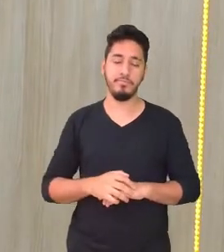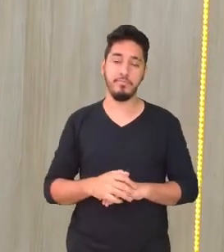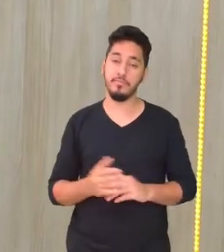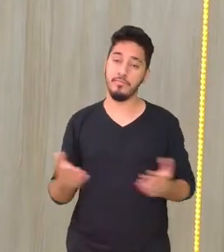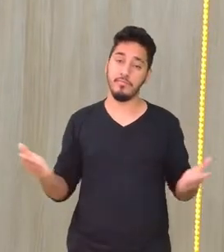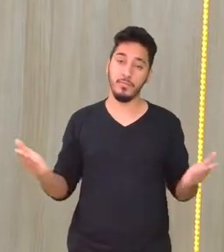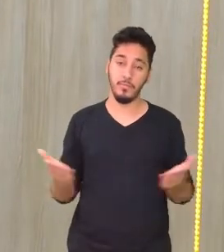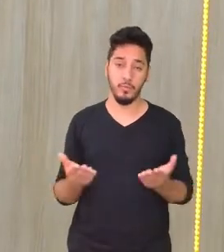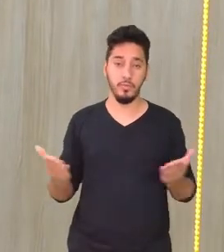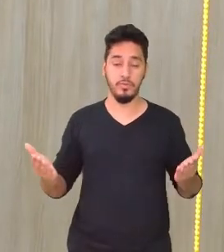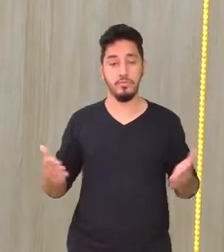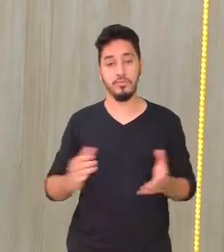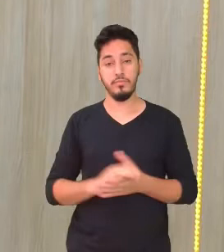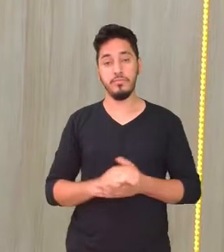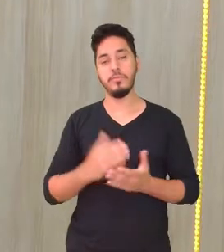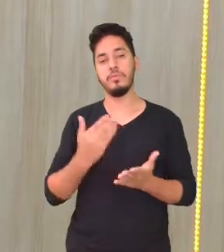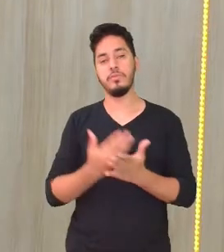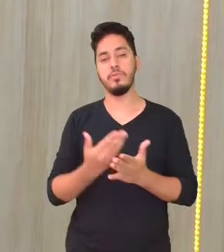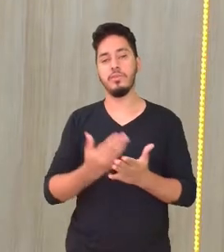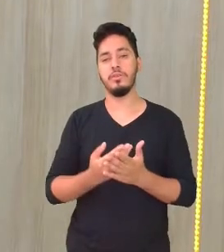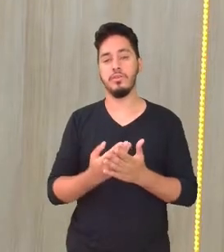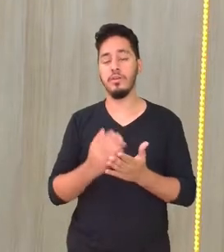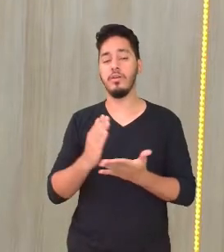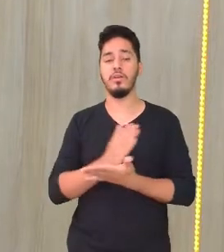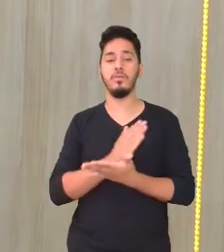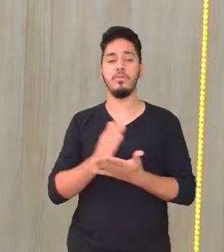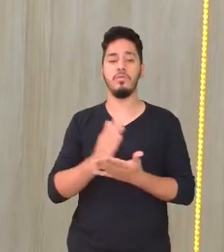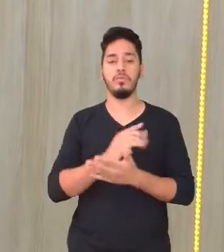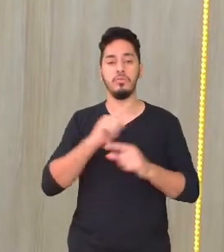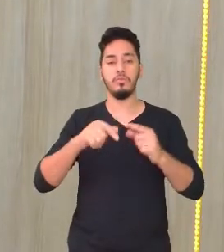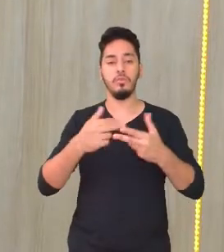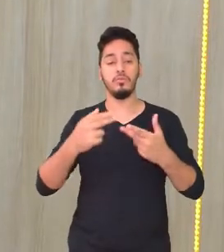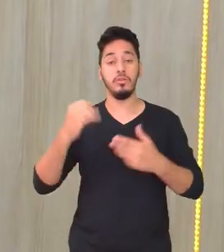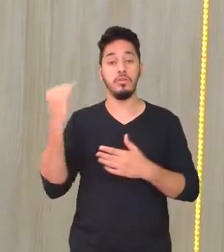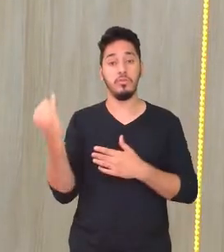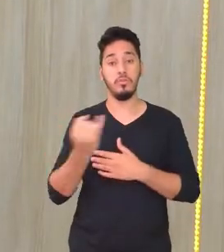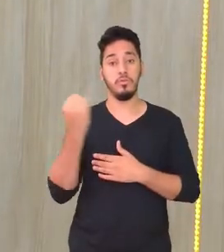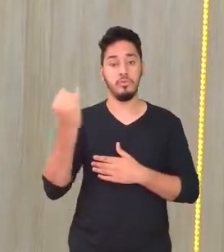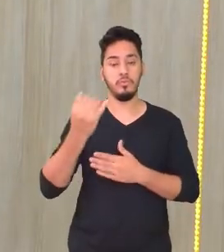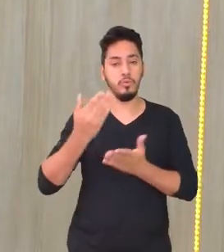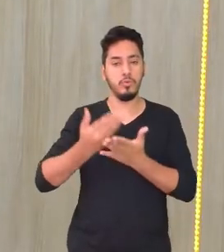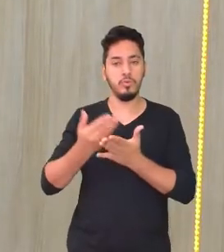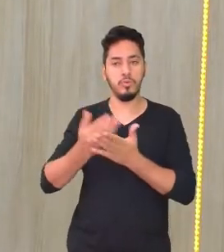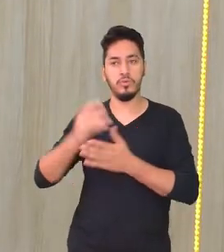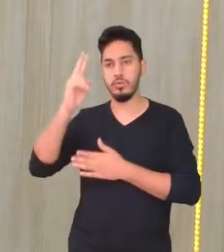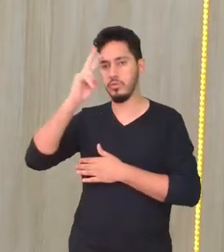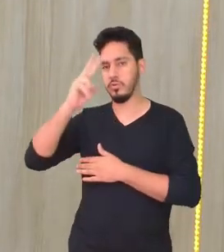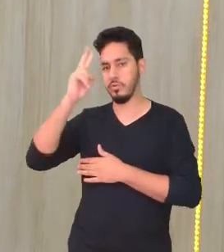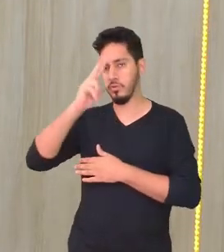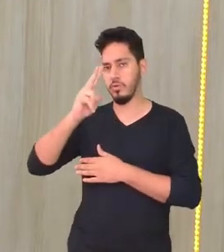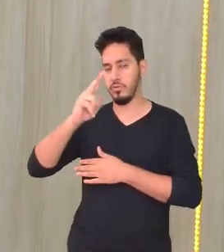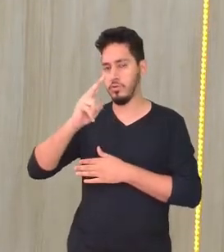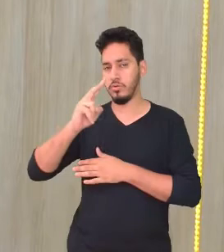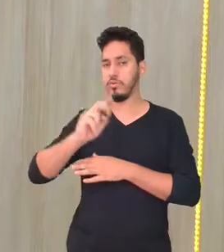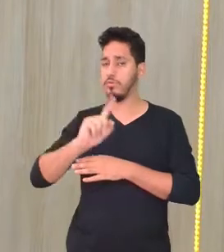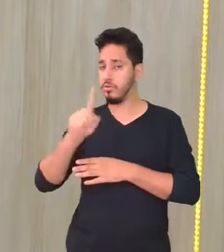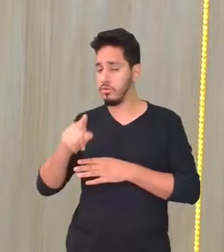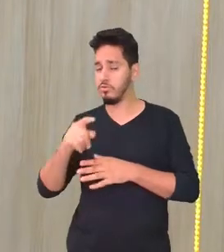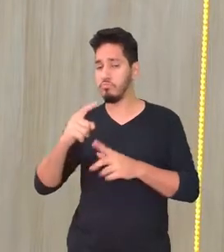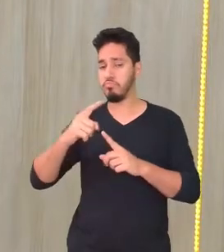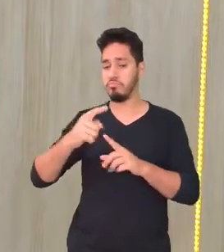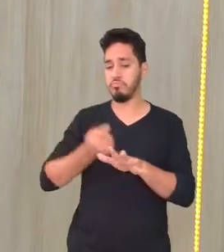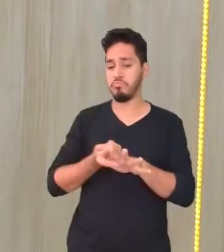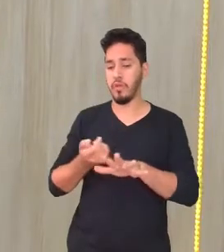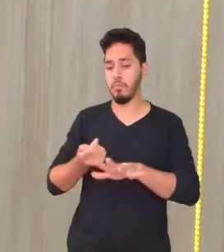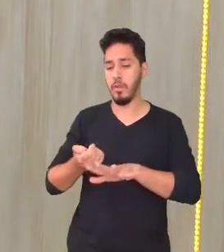gente hoje vai estudar sobre algumas questões que são importantes para o estudo da história, é exatamente essa dinâmica